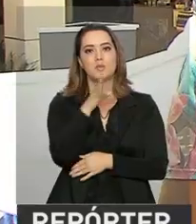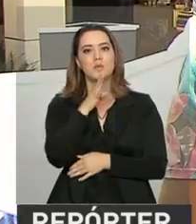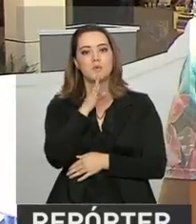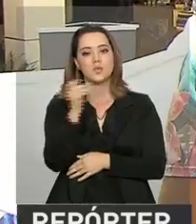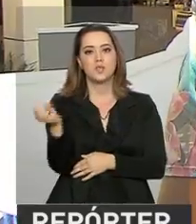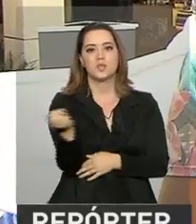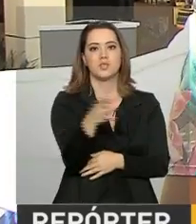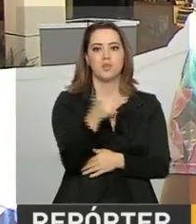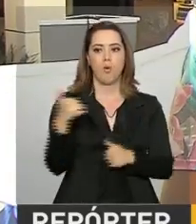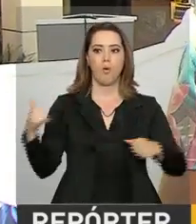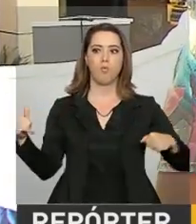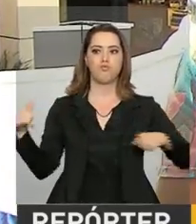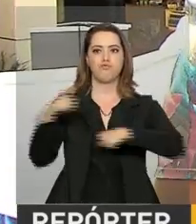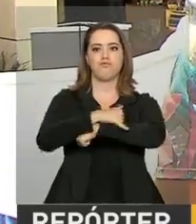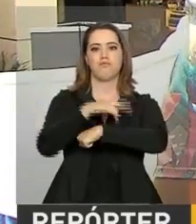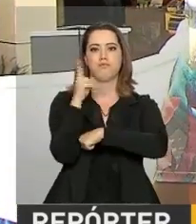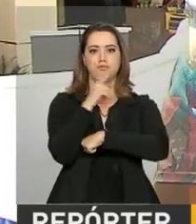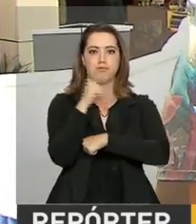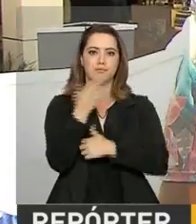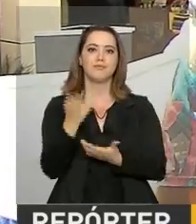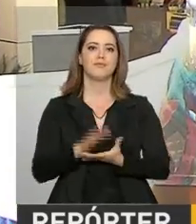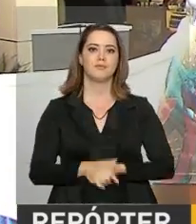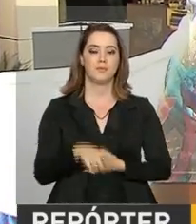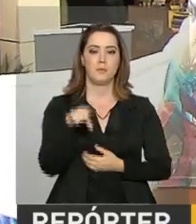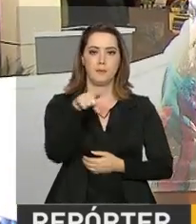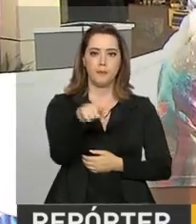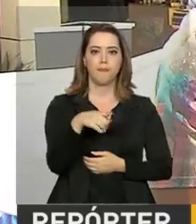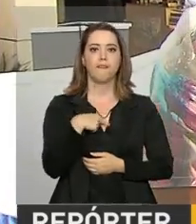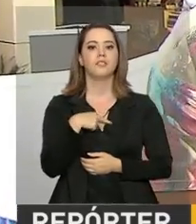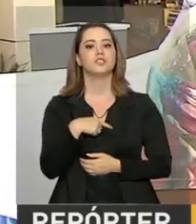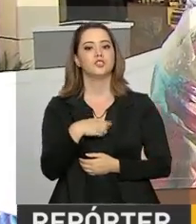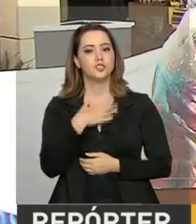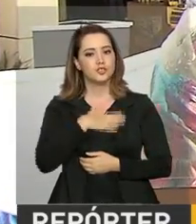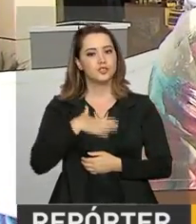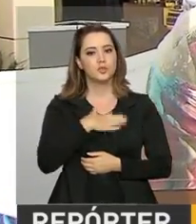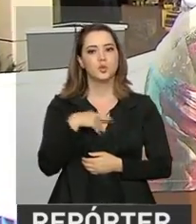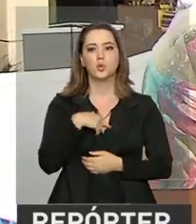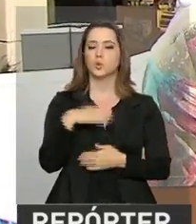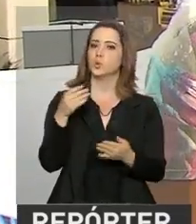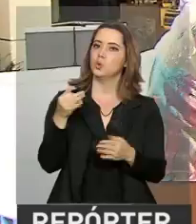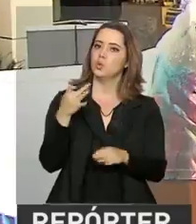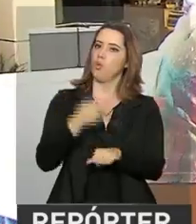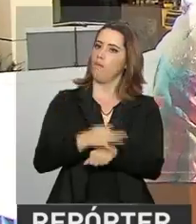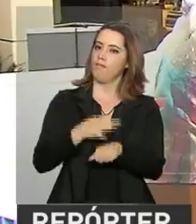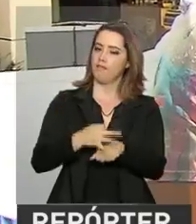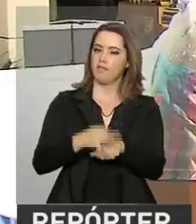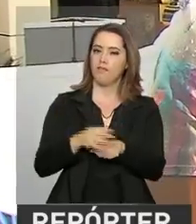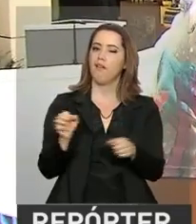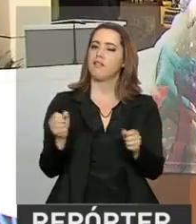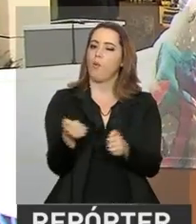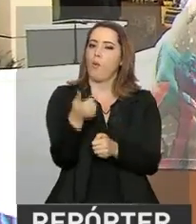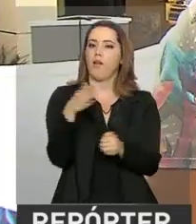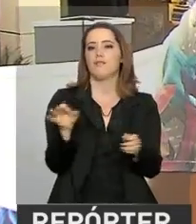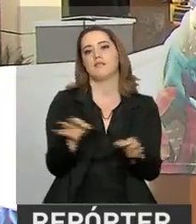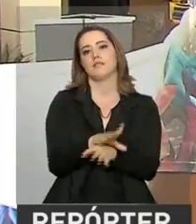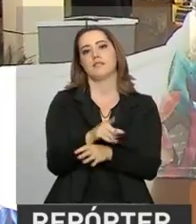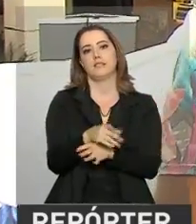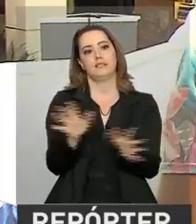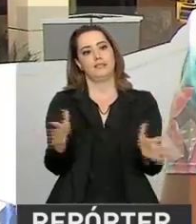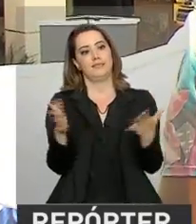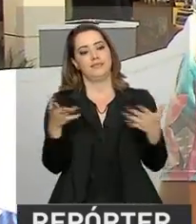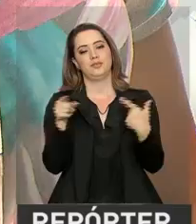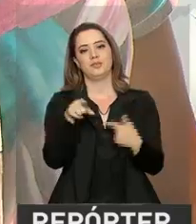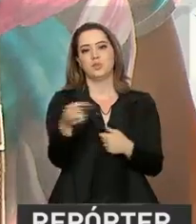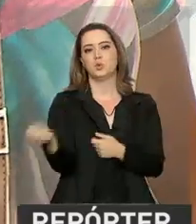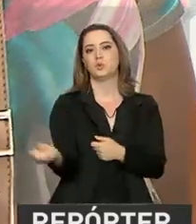A gente achou interessante aproveitar o restante das férias, né? E quem sabe com essa nova aquisição motivar os novos pilotos, né?